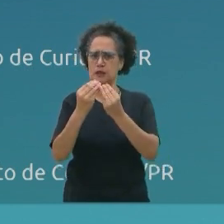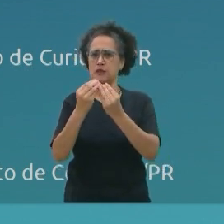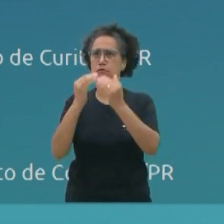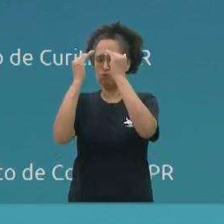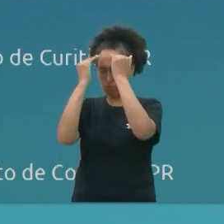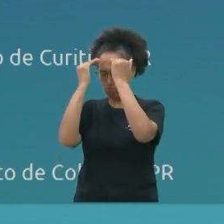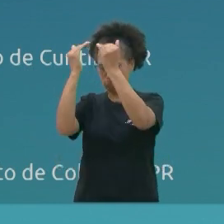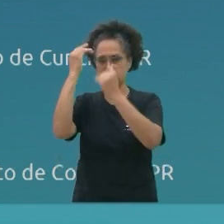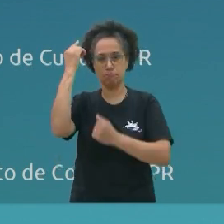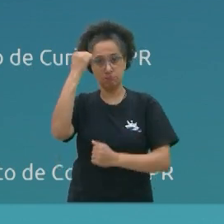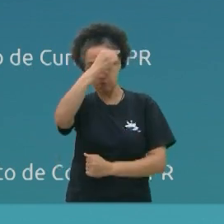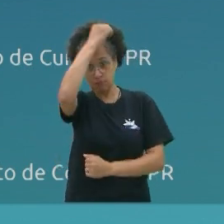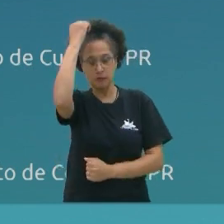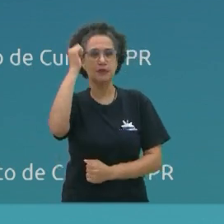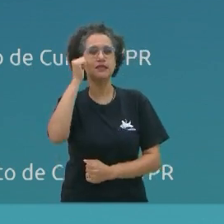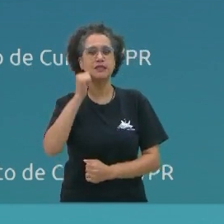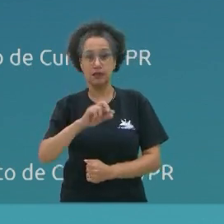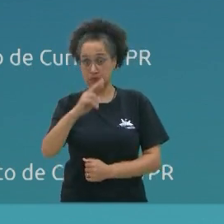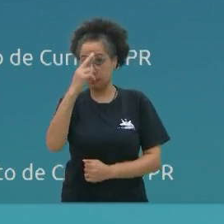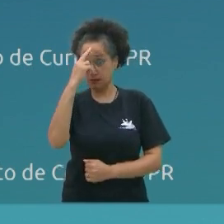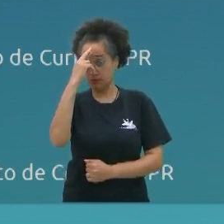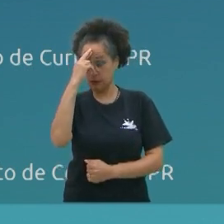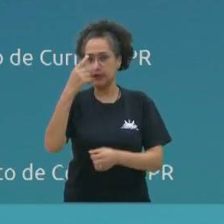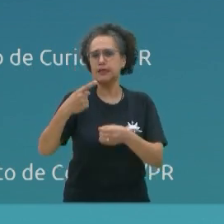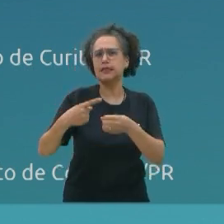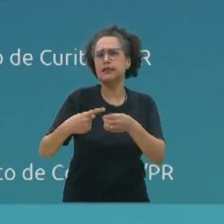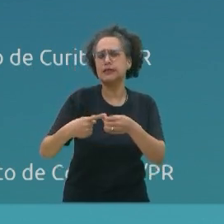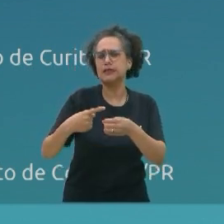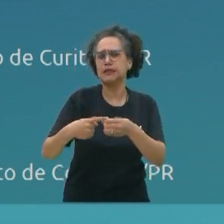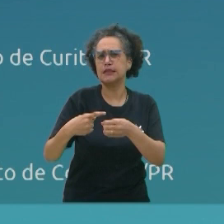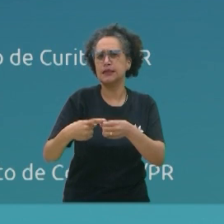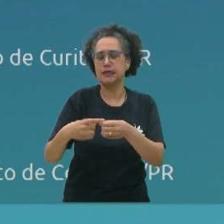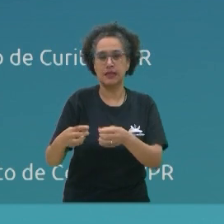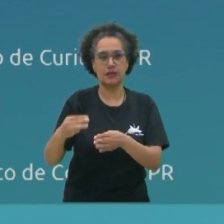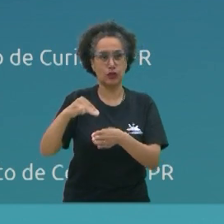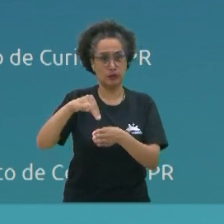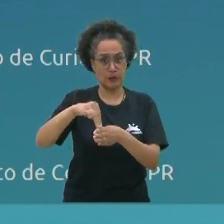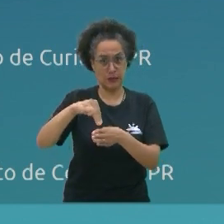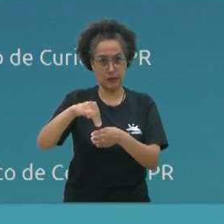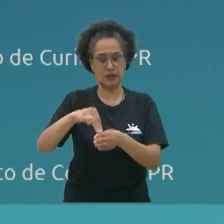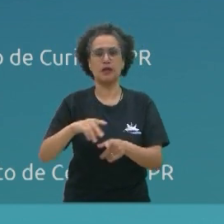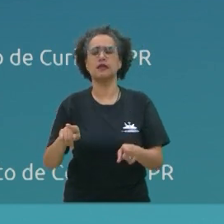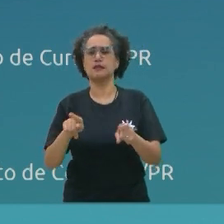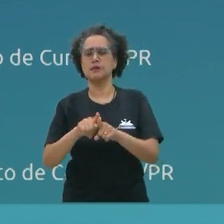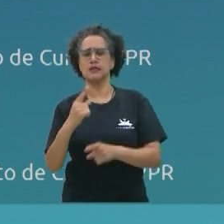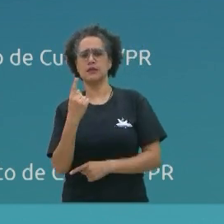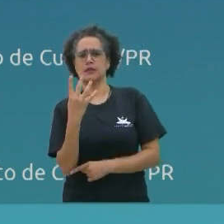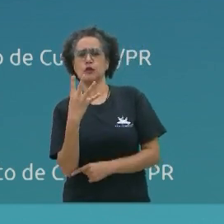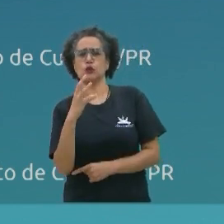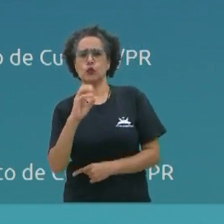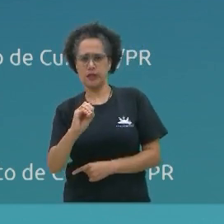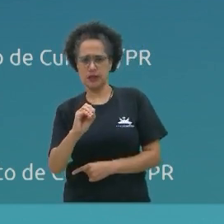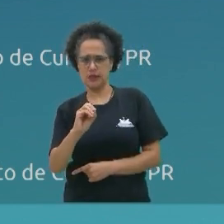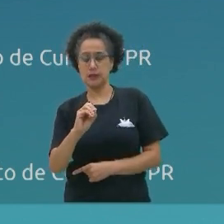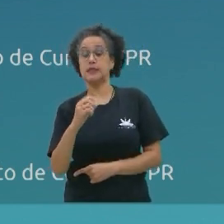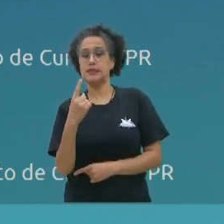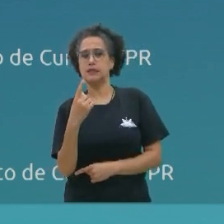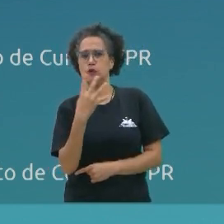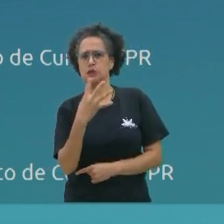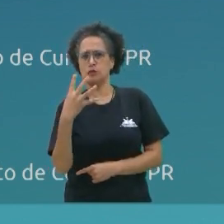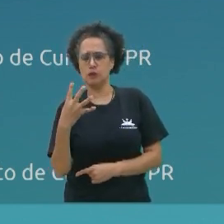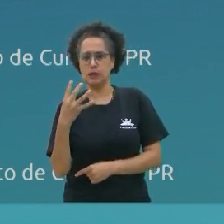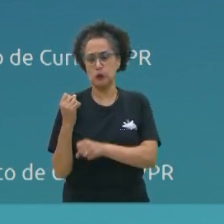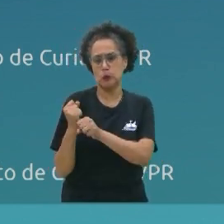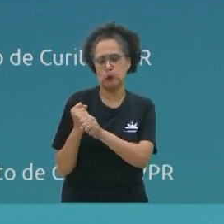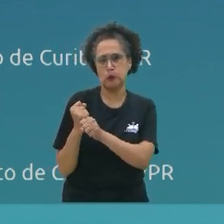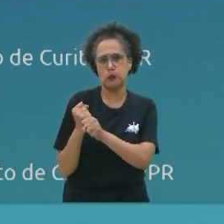Rita, direto de Maringá, às 9 horas, missa em ação de graças pelos 144 anos